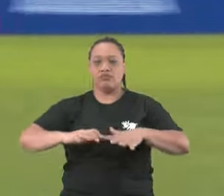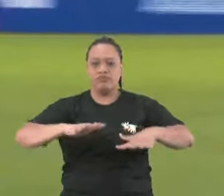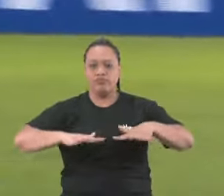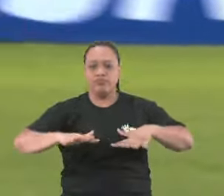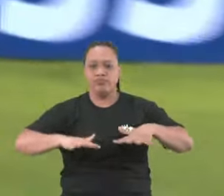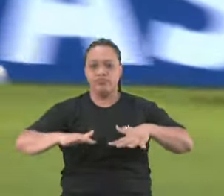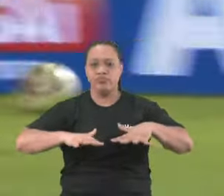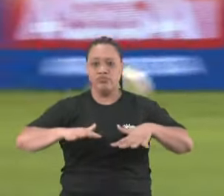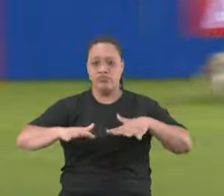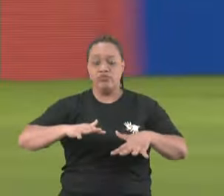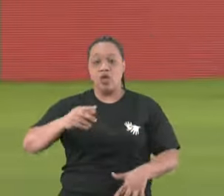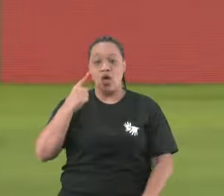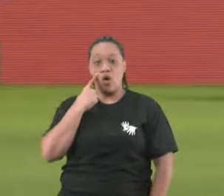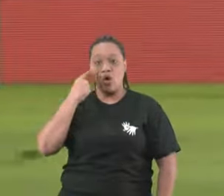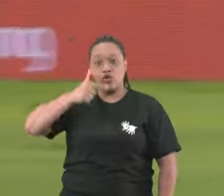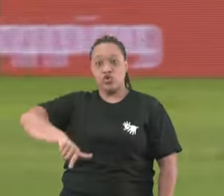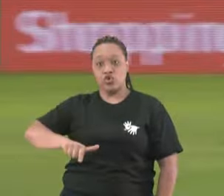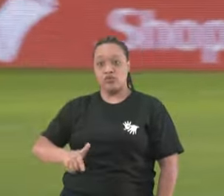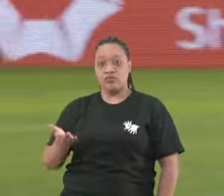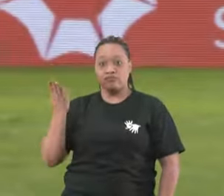E vai ver na repetição, ó.